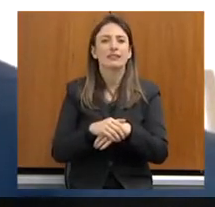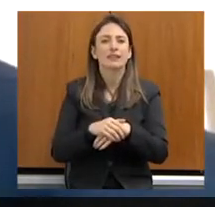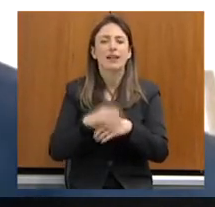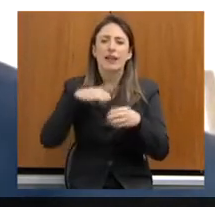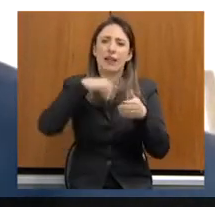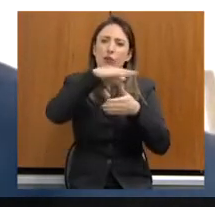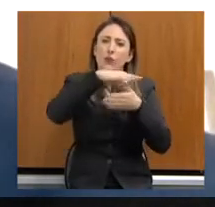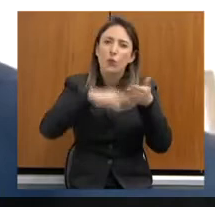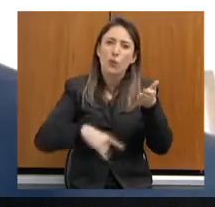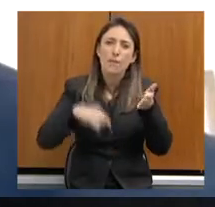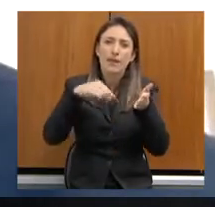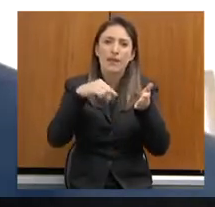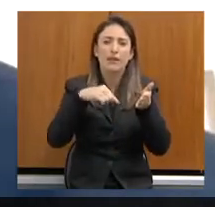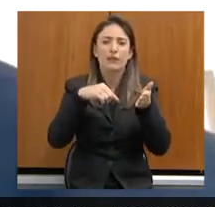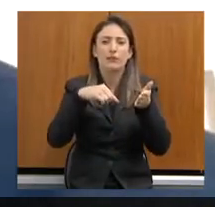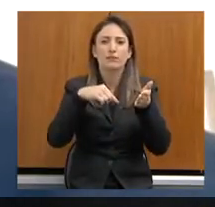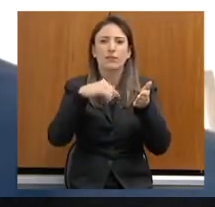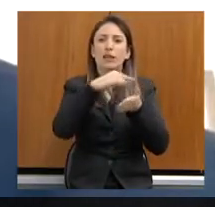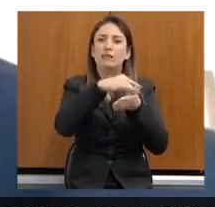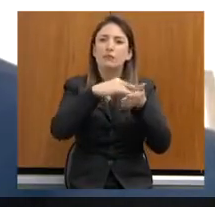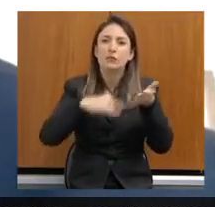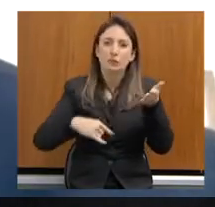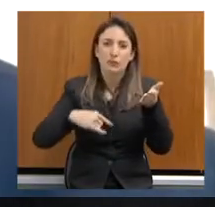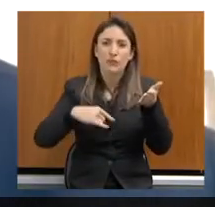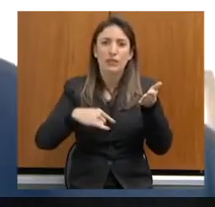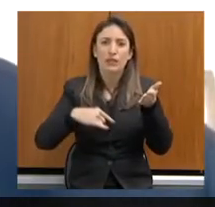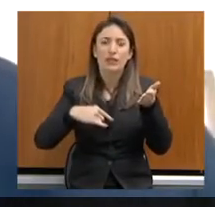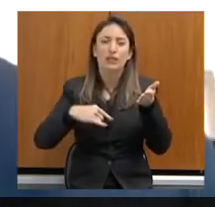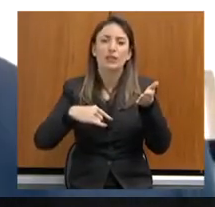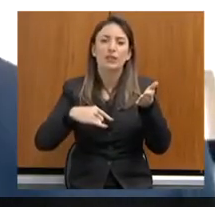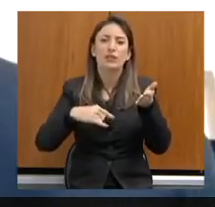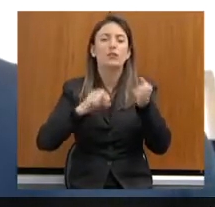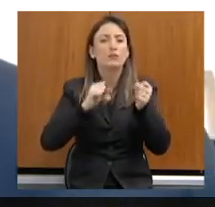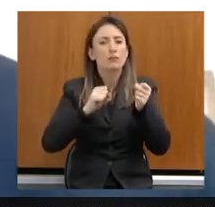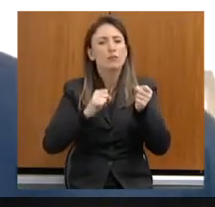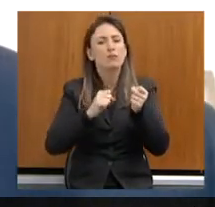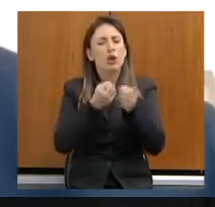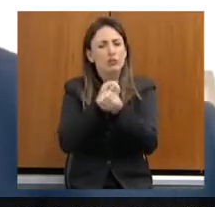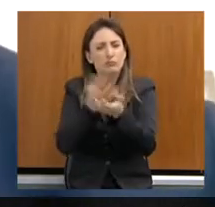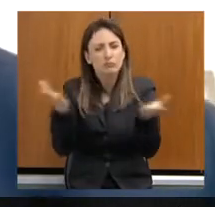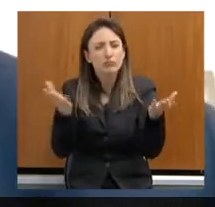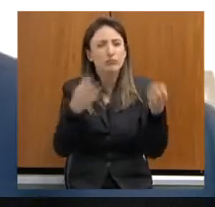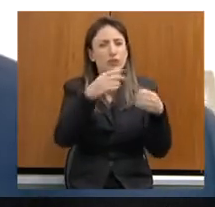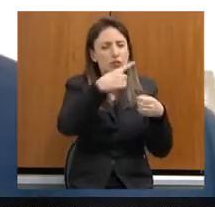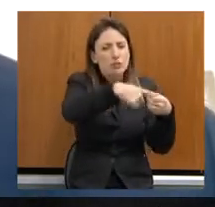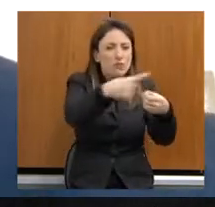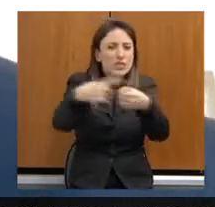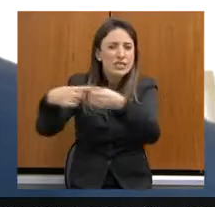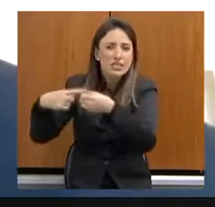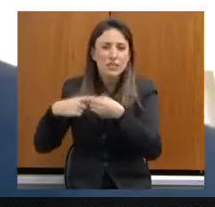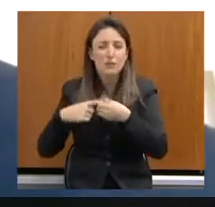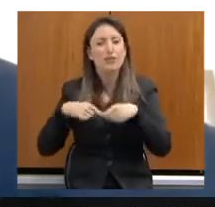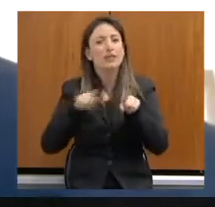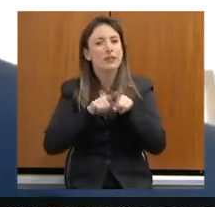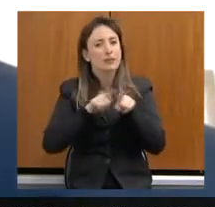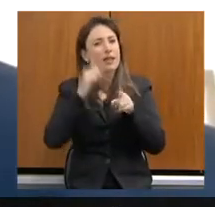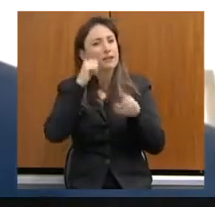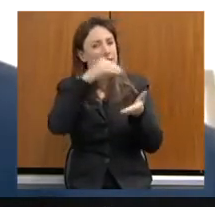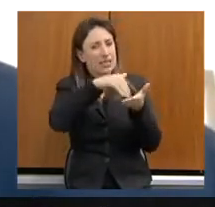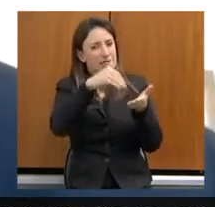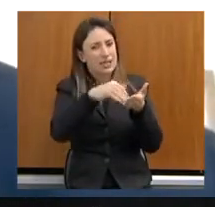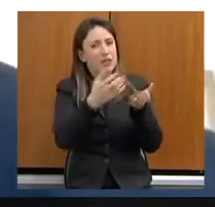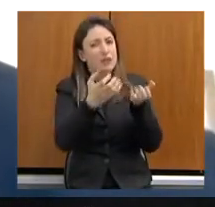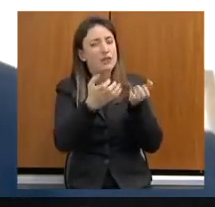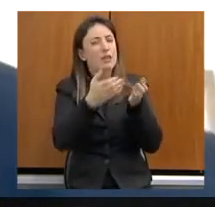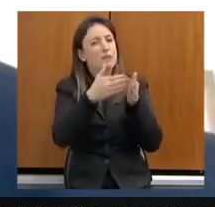documento que pratica aí para nós por municípios né é e também secretário eu vou pedir consultoria